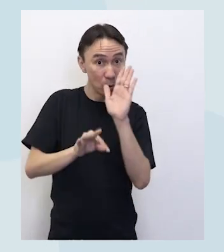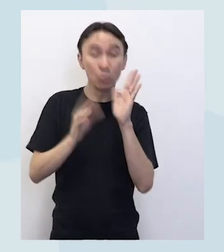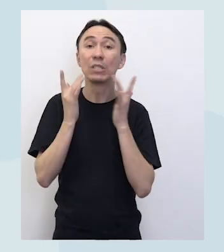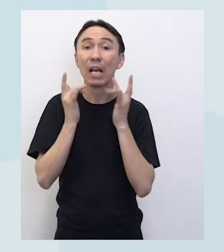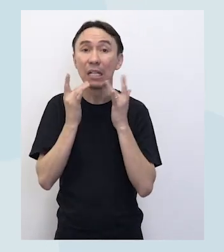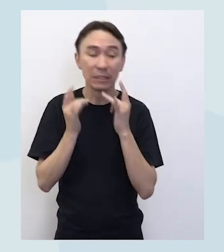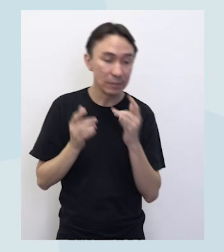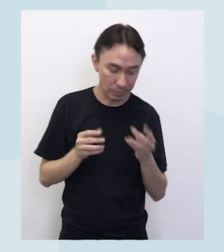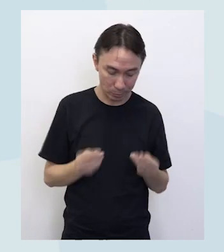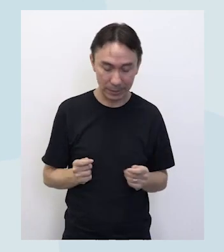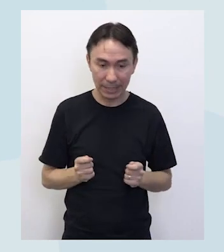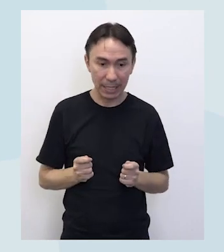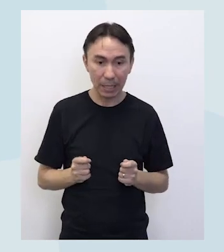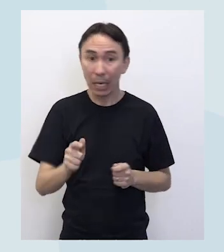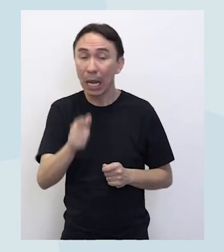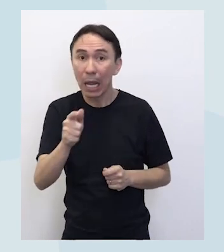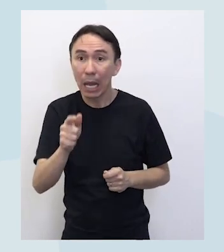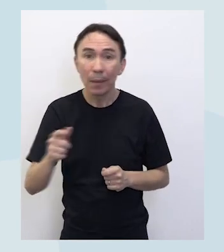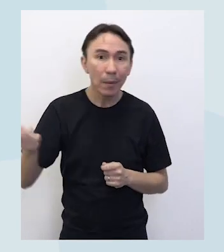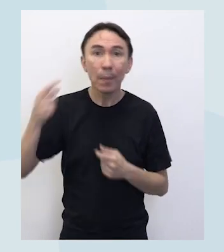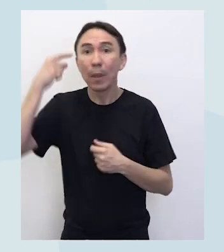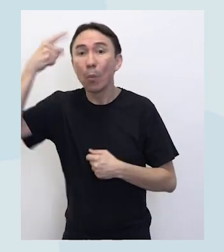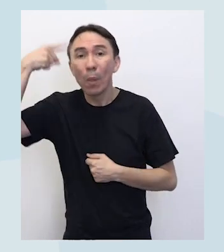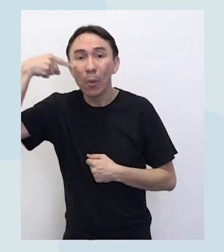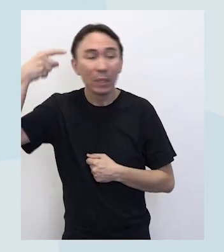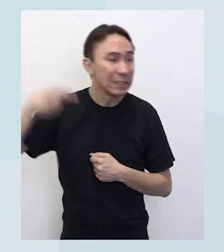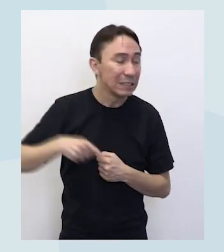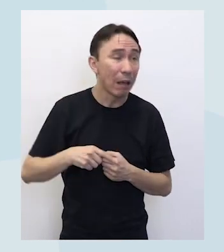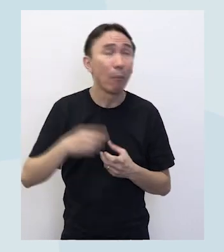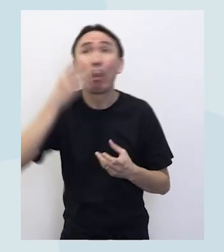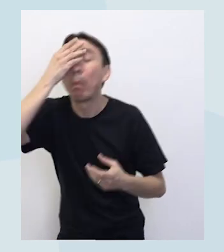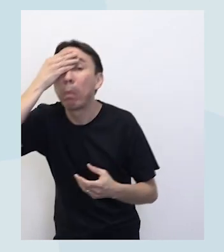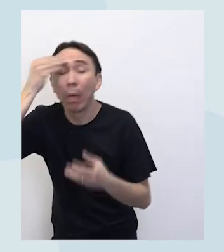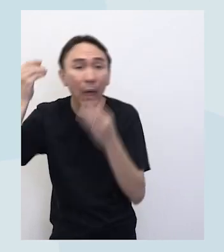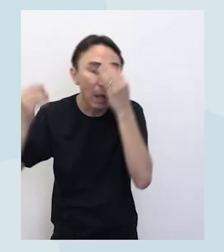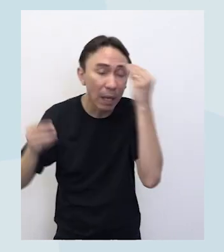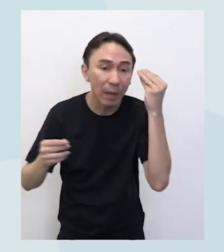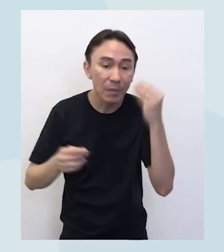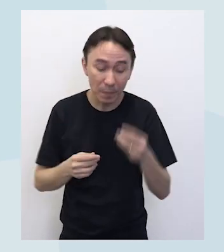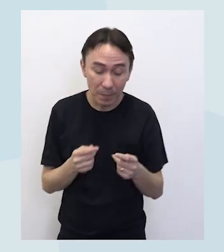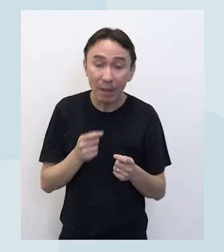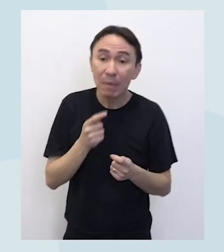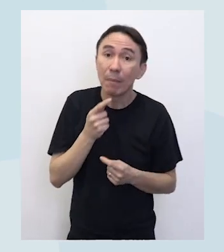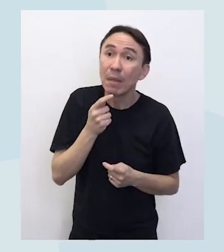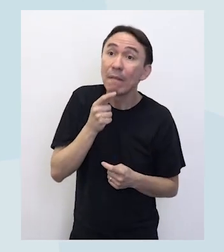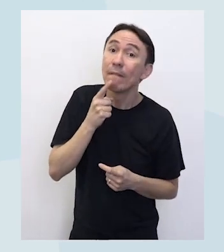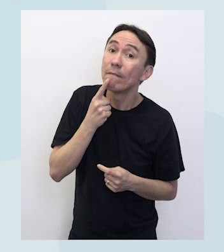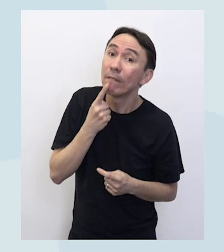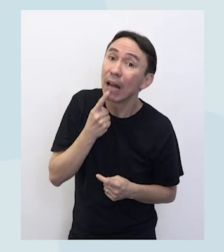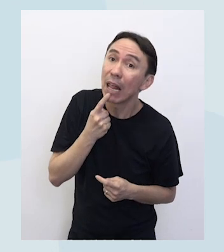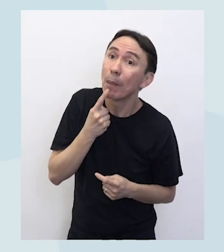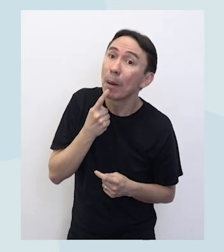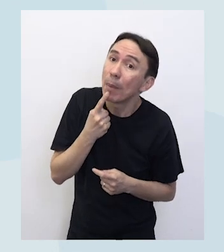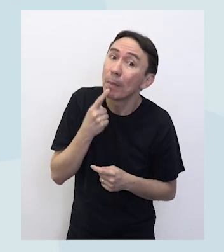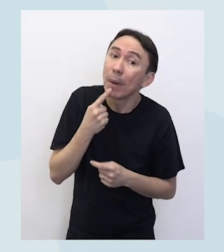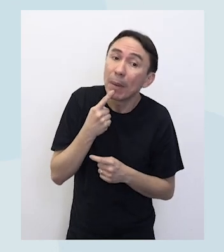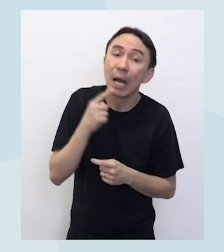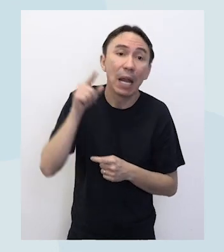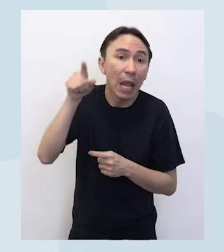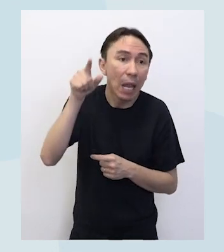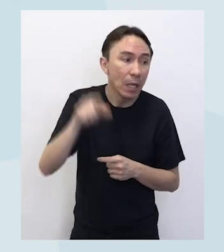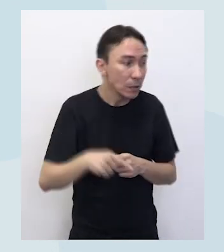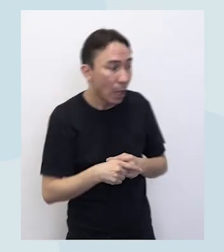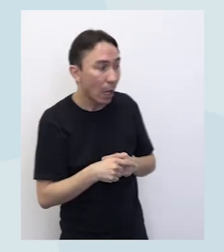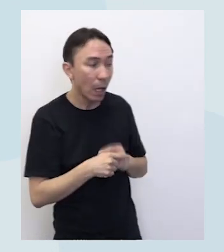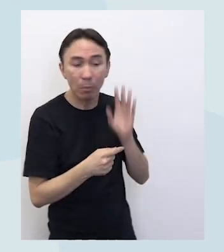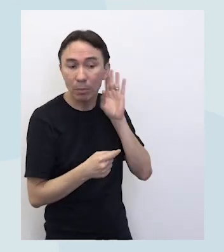texto em cena, ele então falava, né, de forma, né, mais ou menos baixinho, de forma que só o artista percebesse, né,